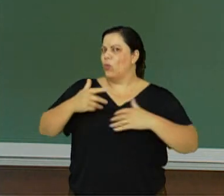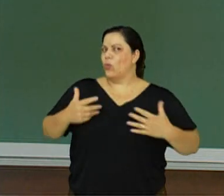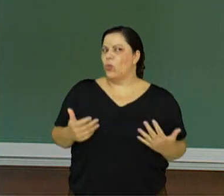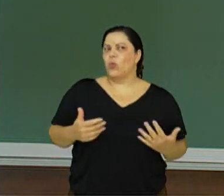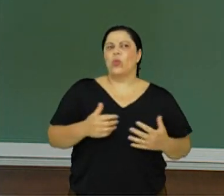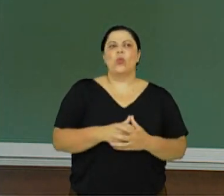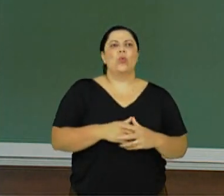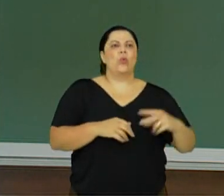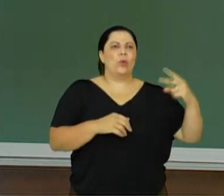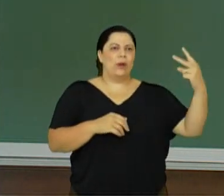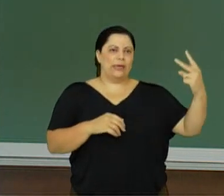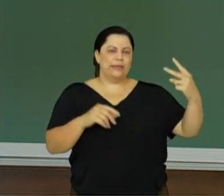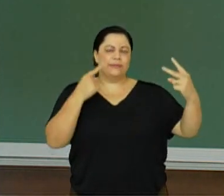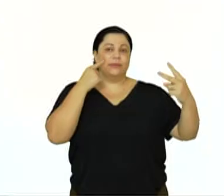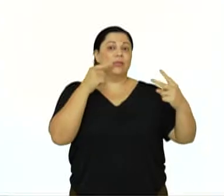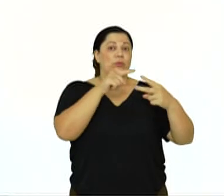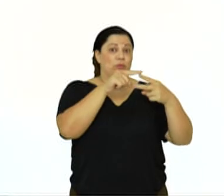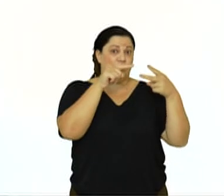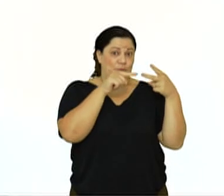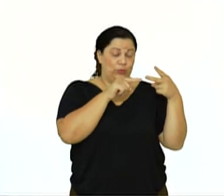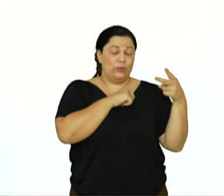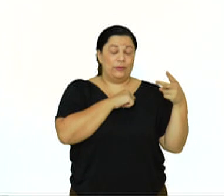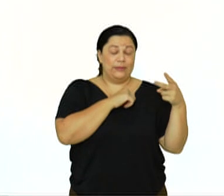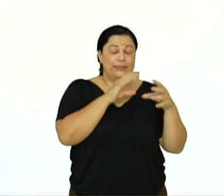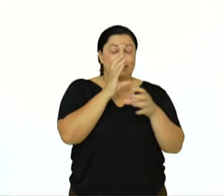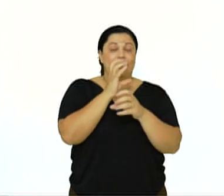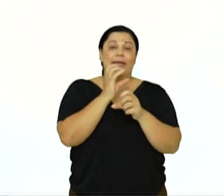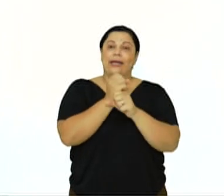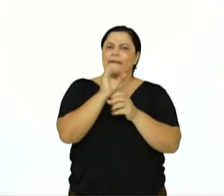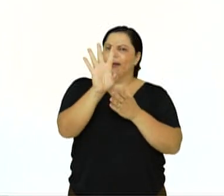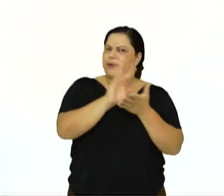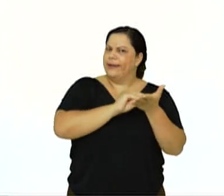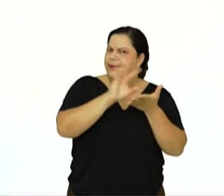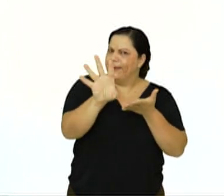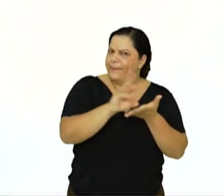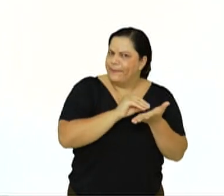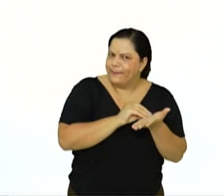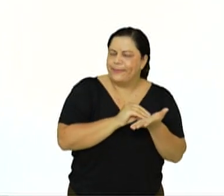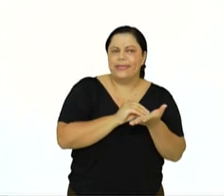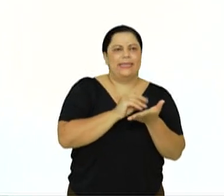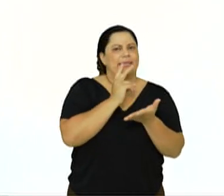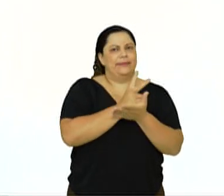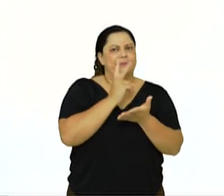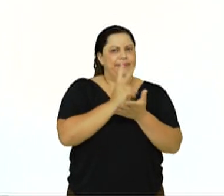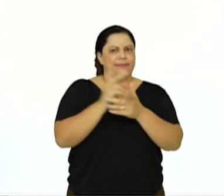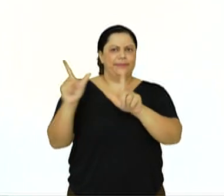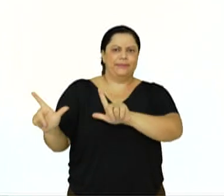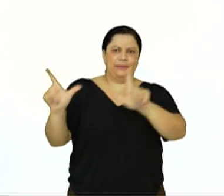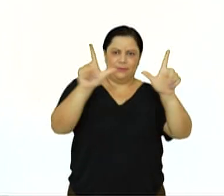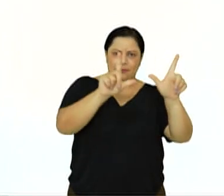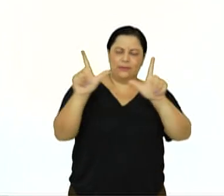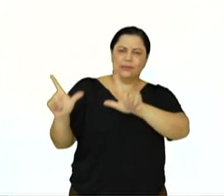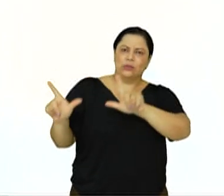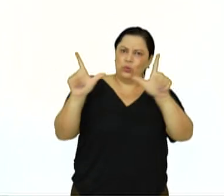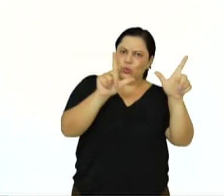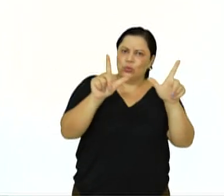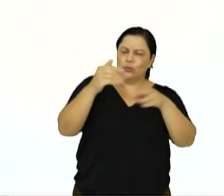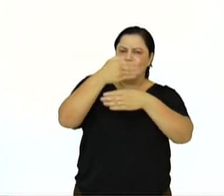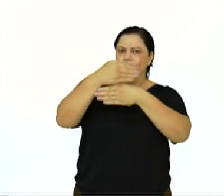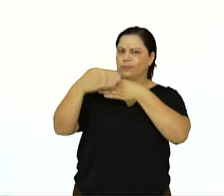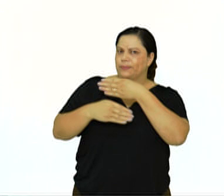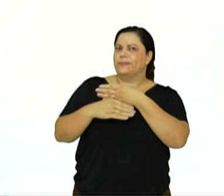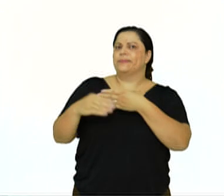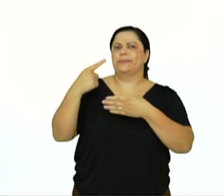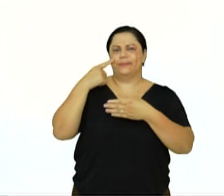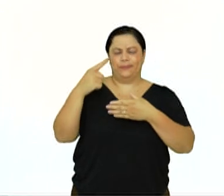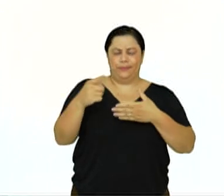os dois dados, que eu sempre digo, anotem, principalmente aqui no slide, né? Eu preciso trocar de slide, vocês às vezes precisam trocar de folha, e